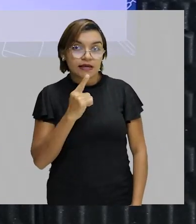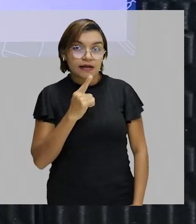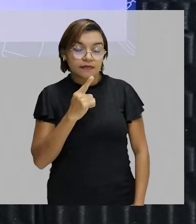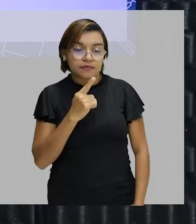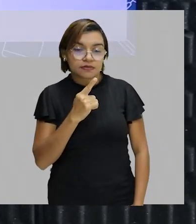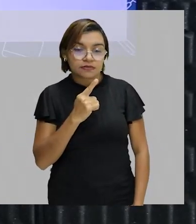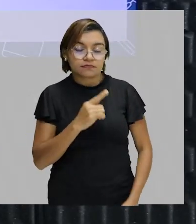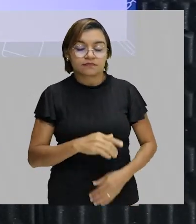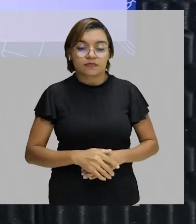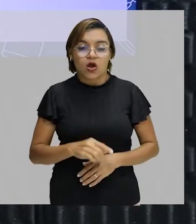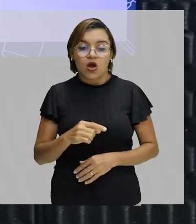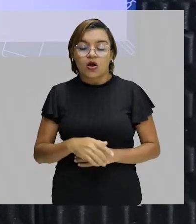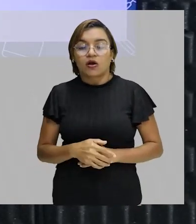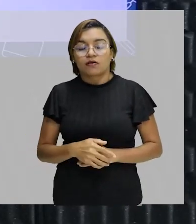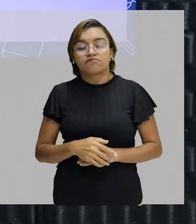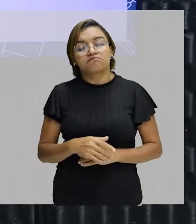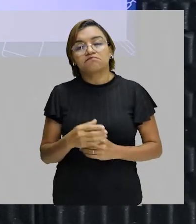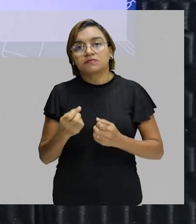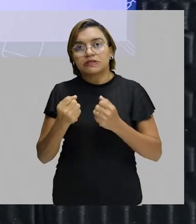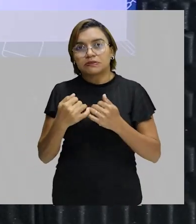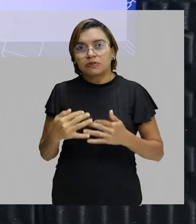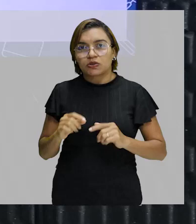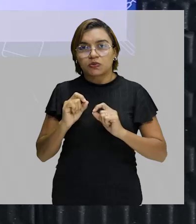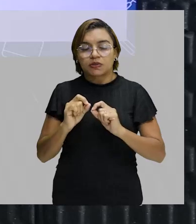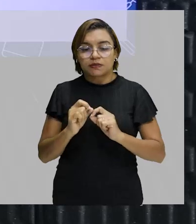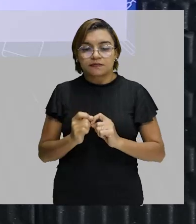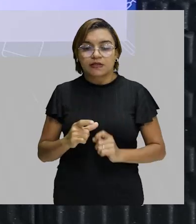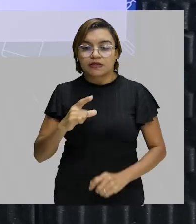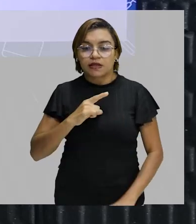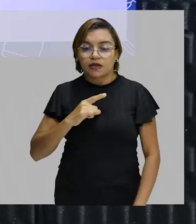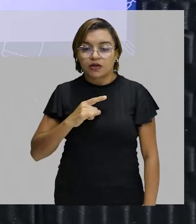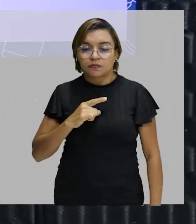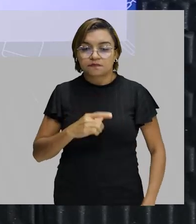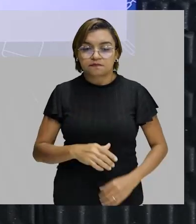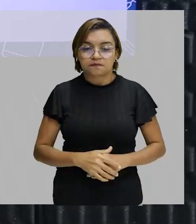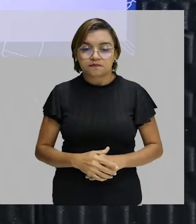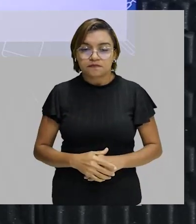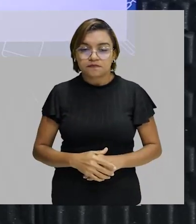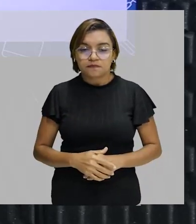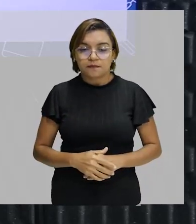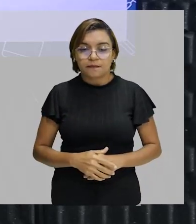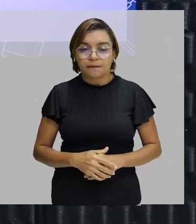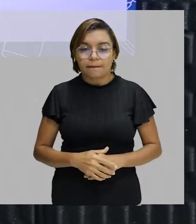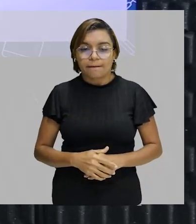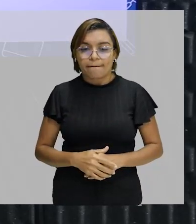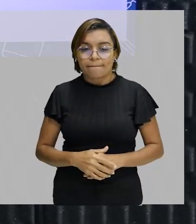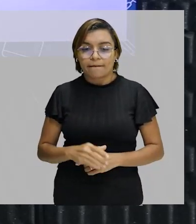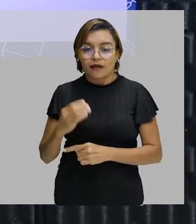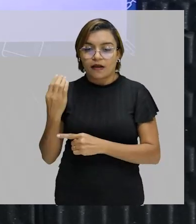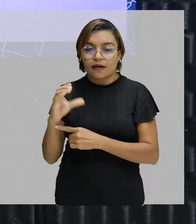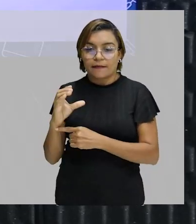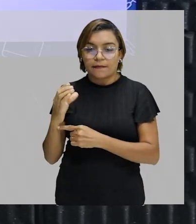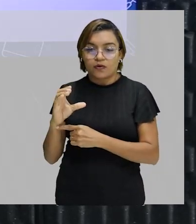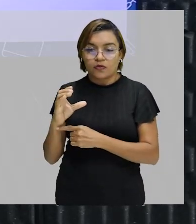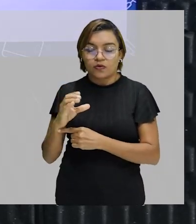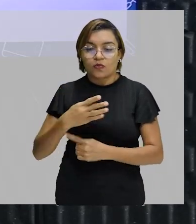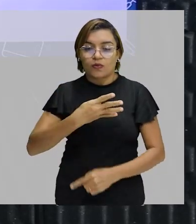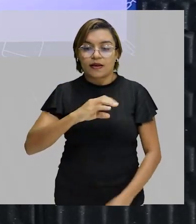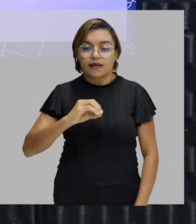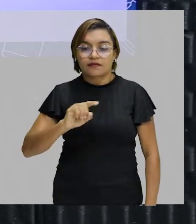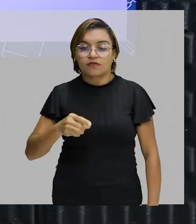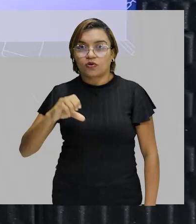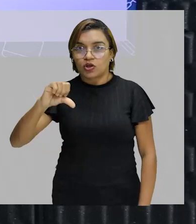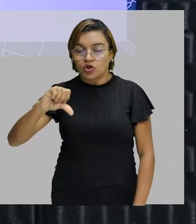dizer que nós temos, na verdade, 40,9 gramas para o carbono, 4,55